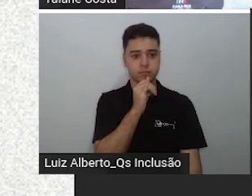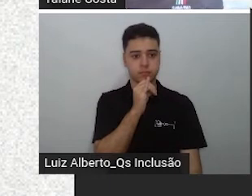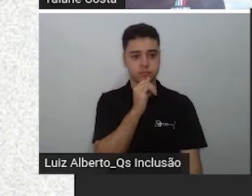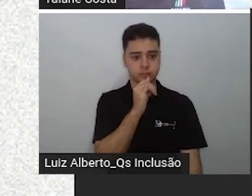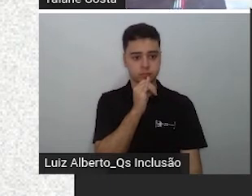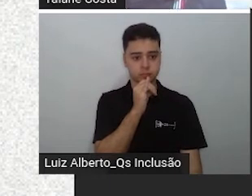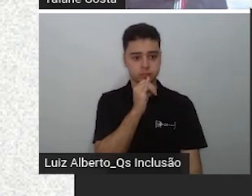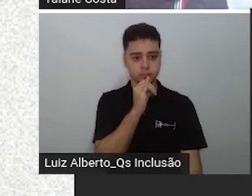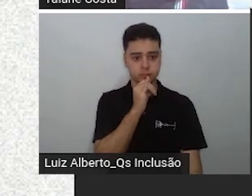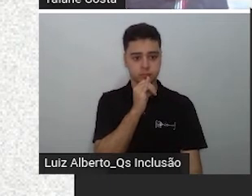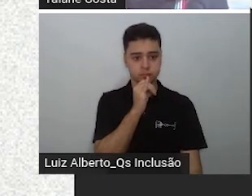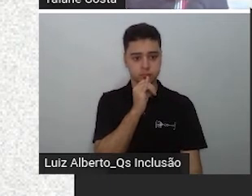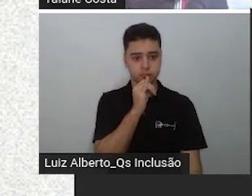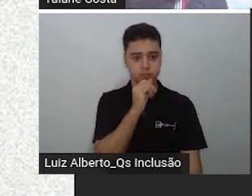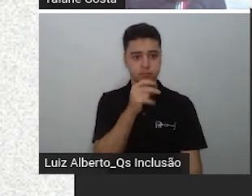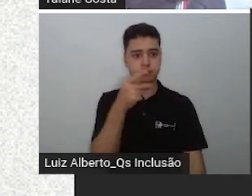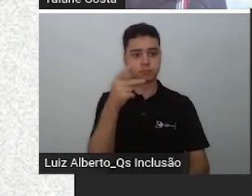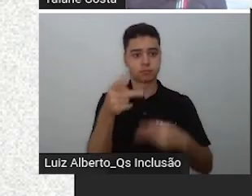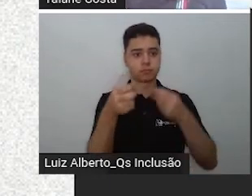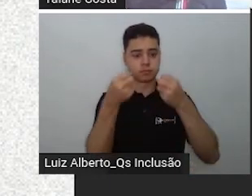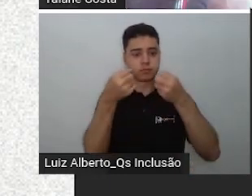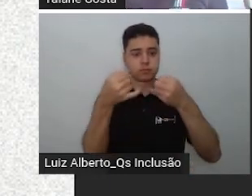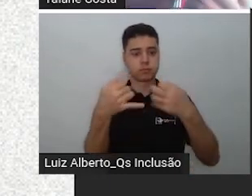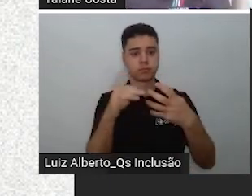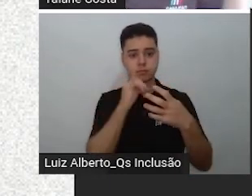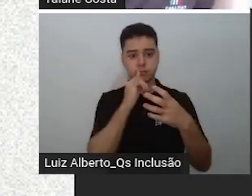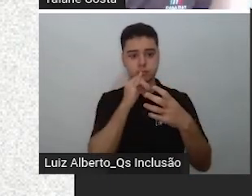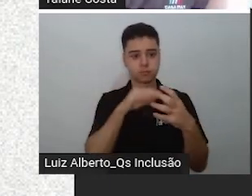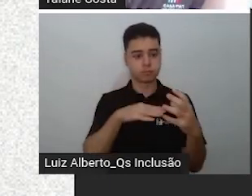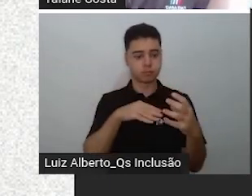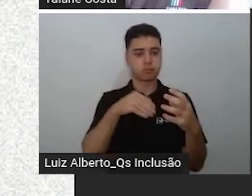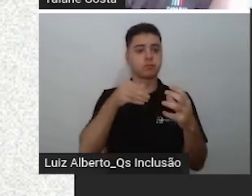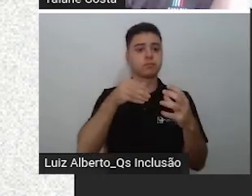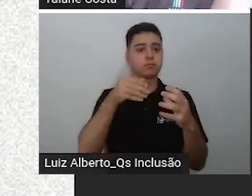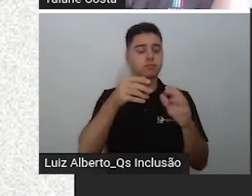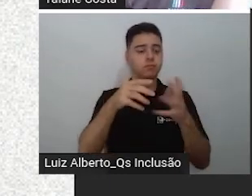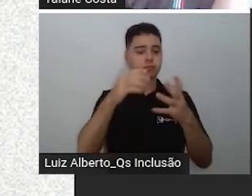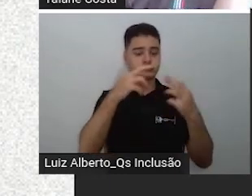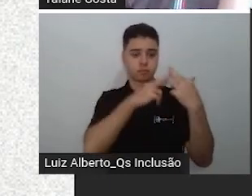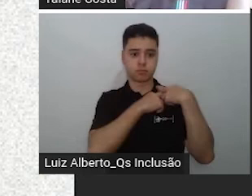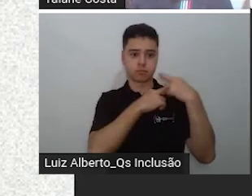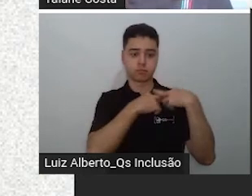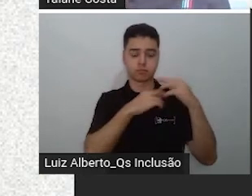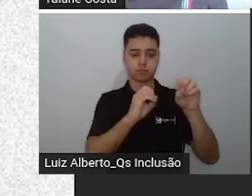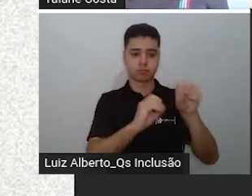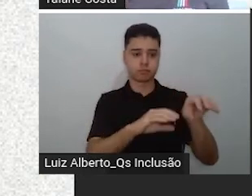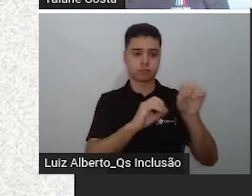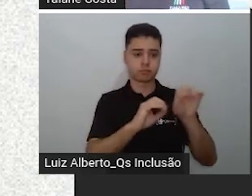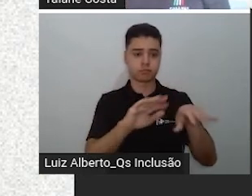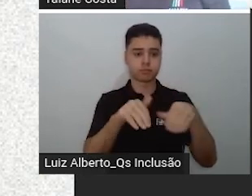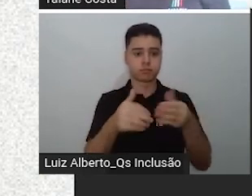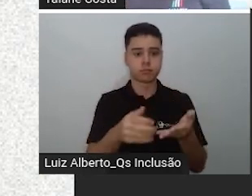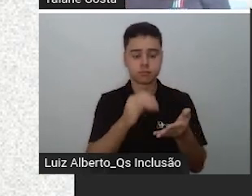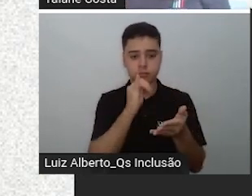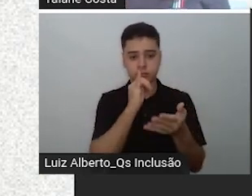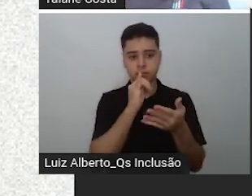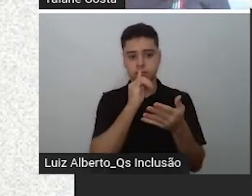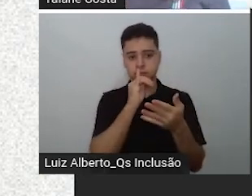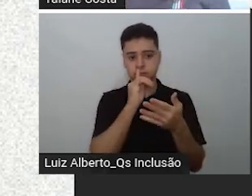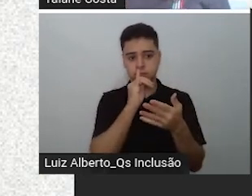Ele fala muito do assumir o seu papel educativo, né? O museu como seu papel educativo.